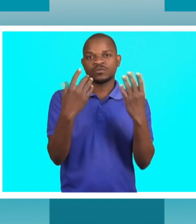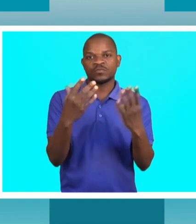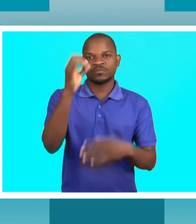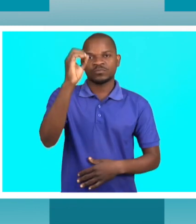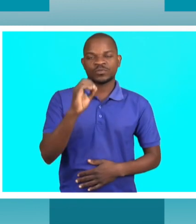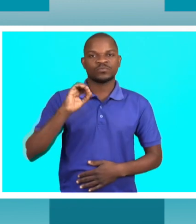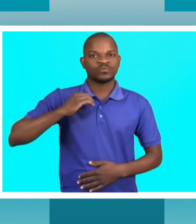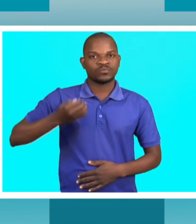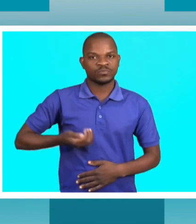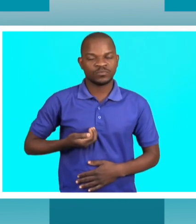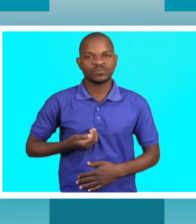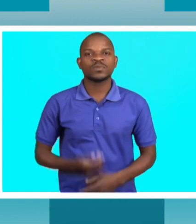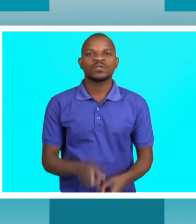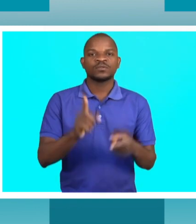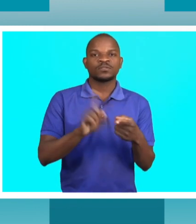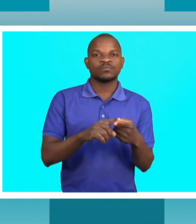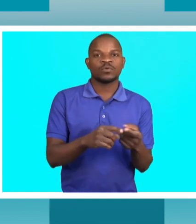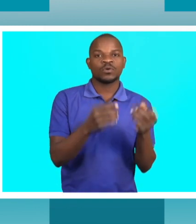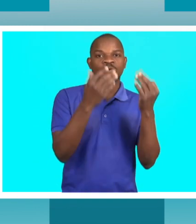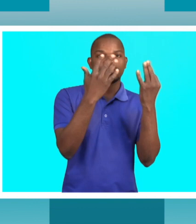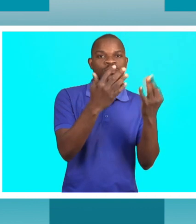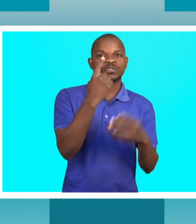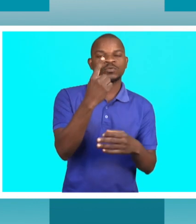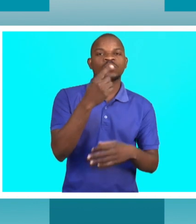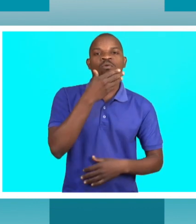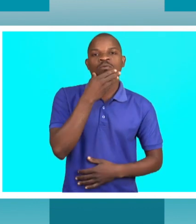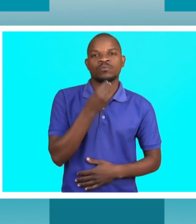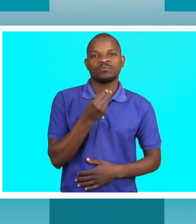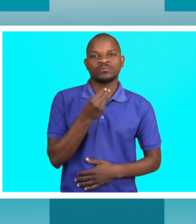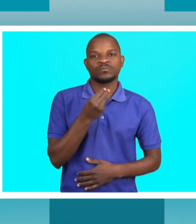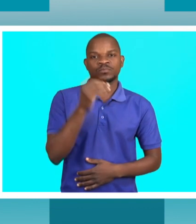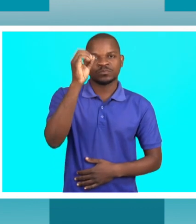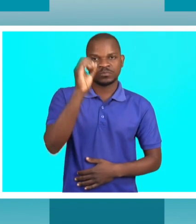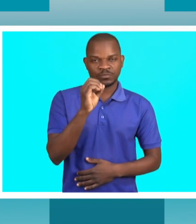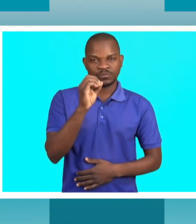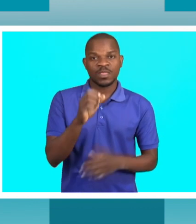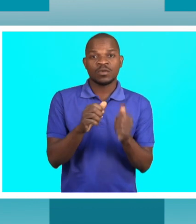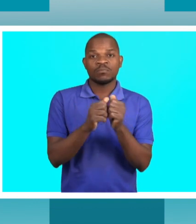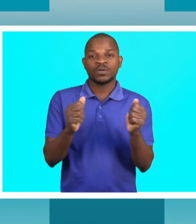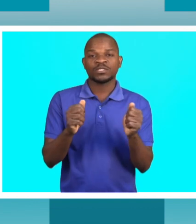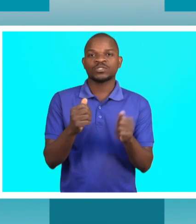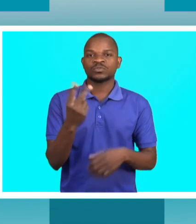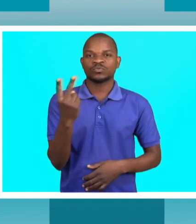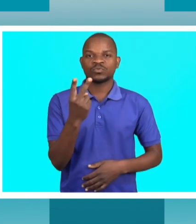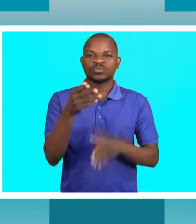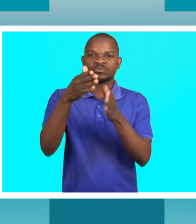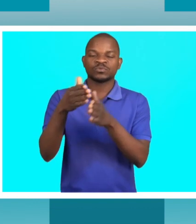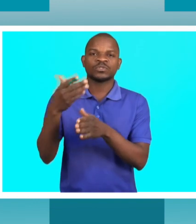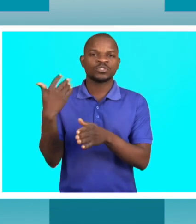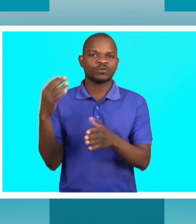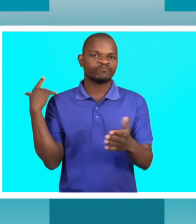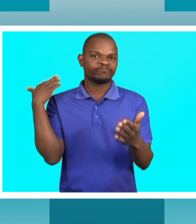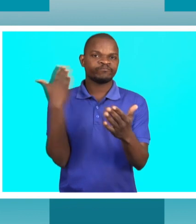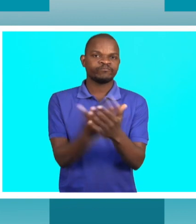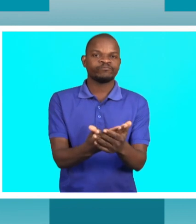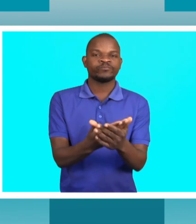81% sexo masculino. Antonieta Constantino e Neko Nilula vivem com a